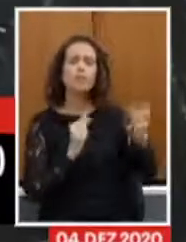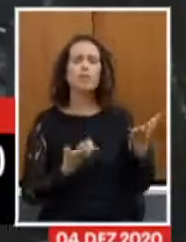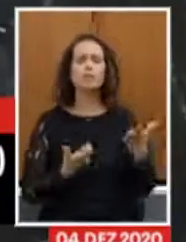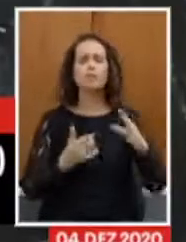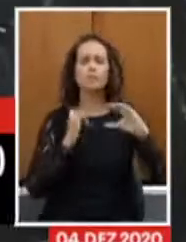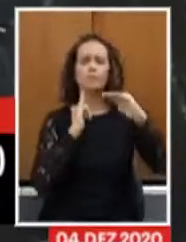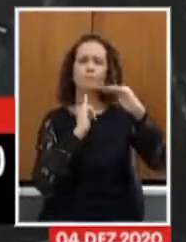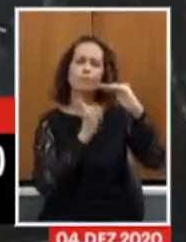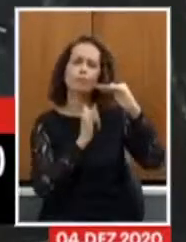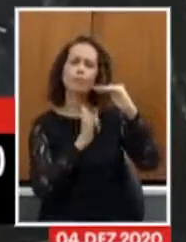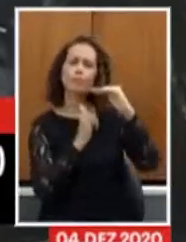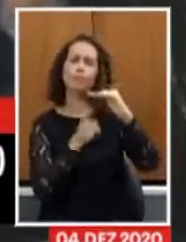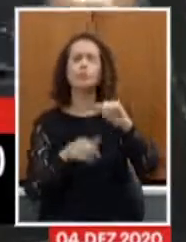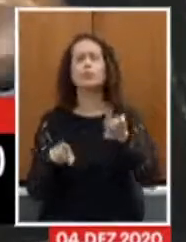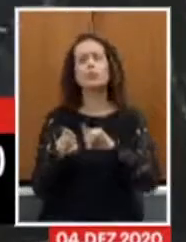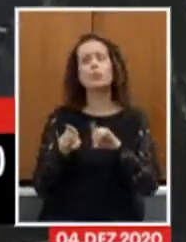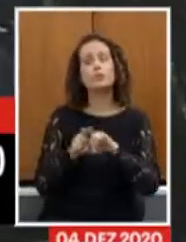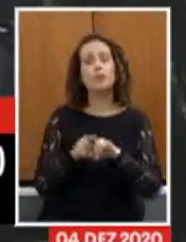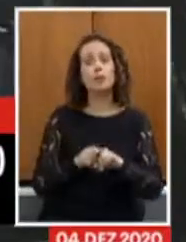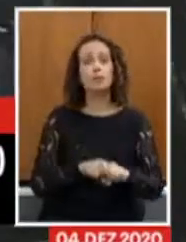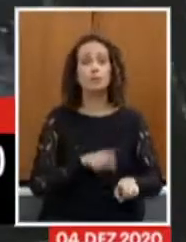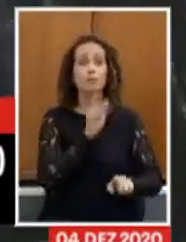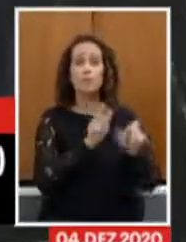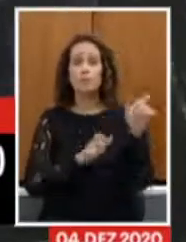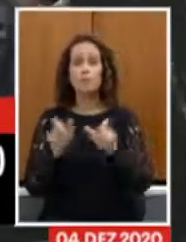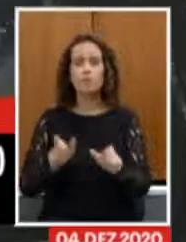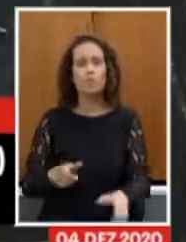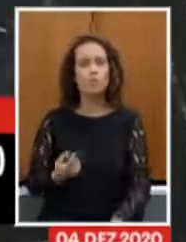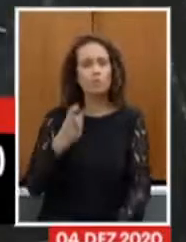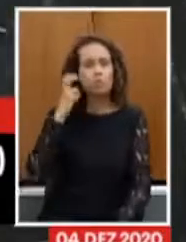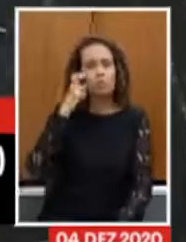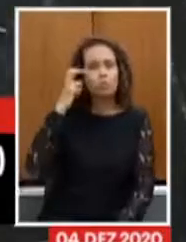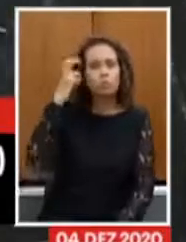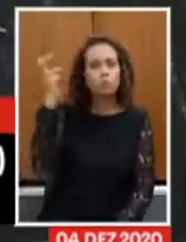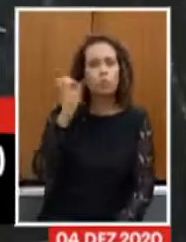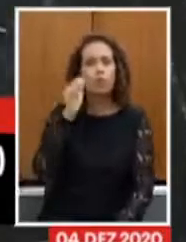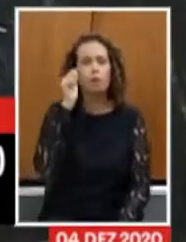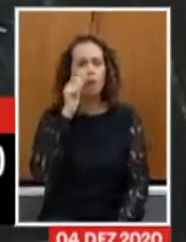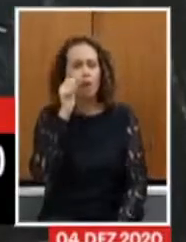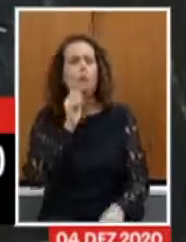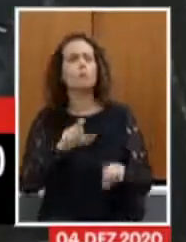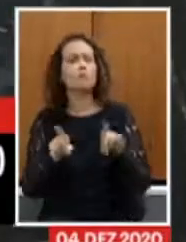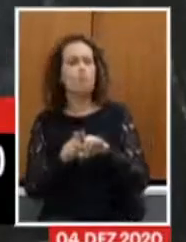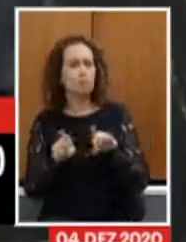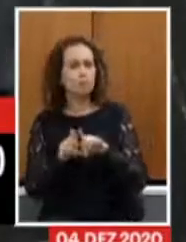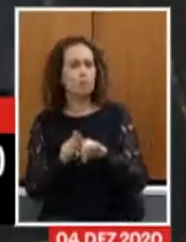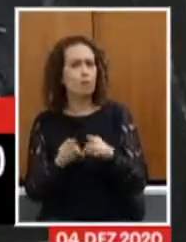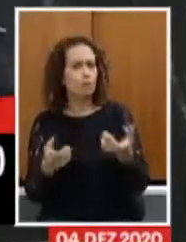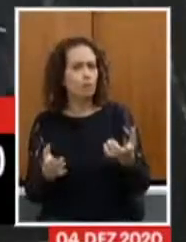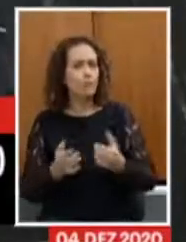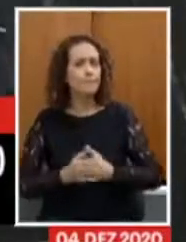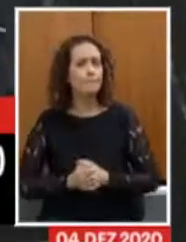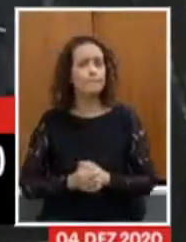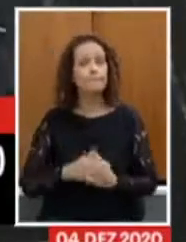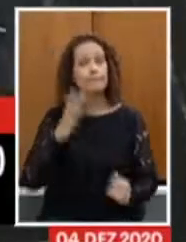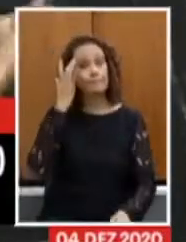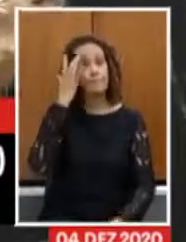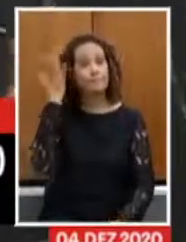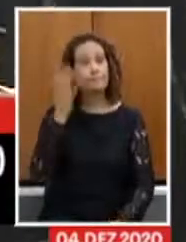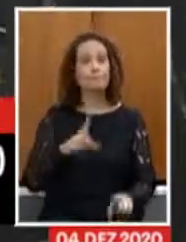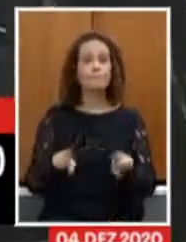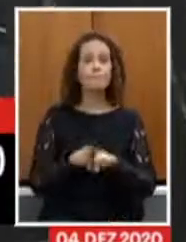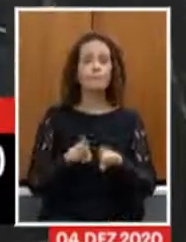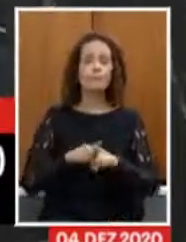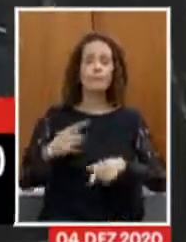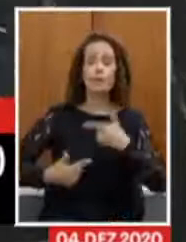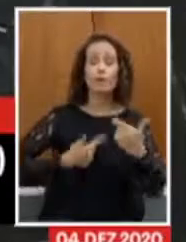startupeiros aí, esses caras brilhantes que tem, os caras e as caras, né, porque são muitas mulheres também, facilita, inclusive, a trabalhar